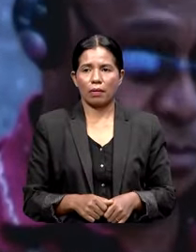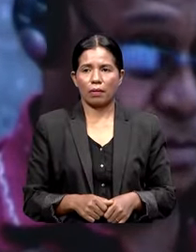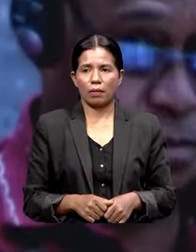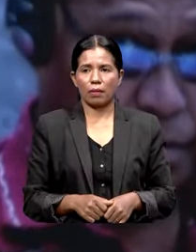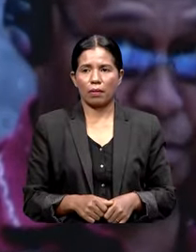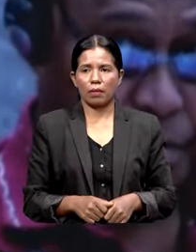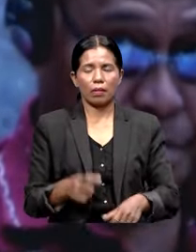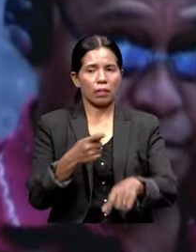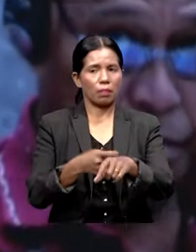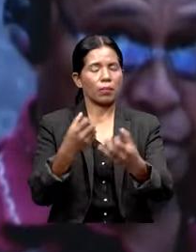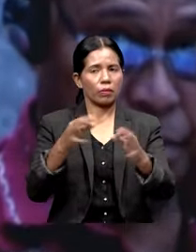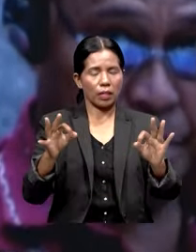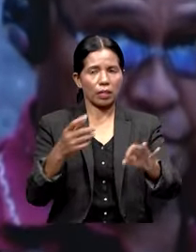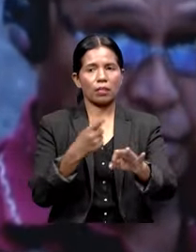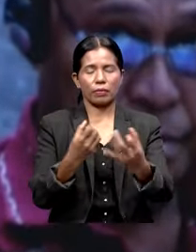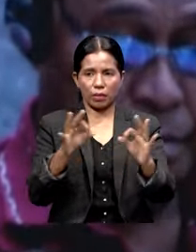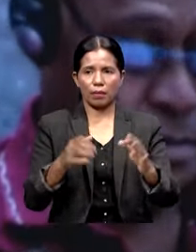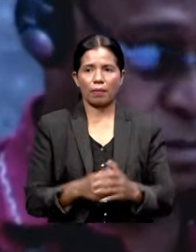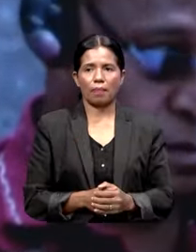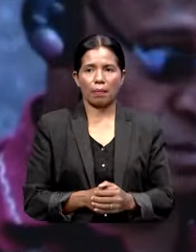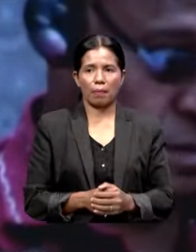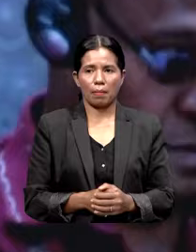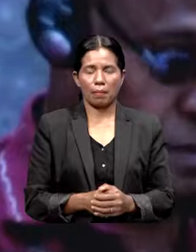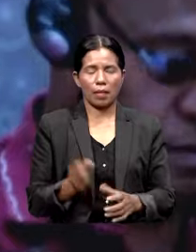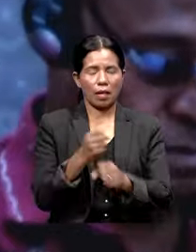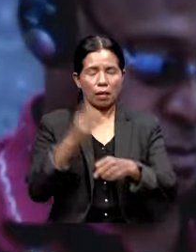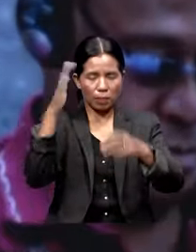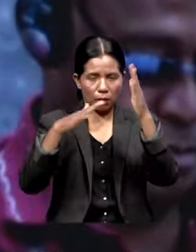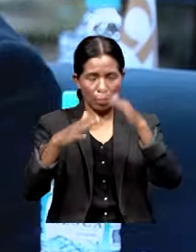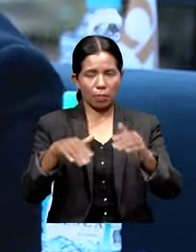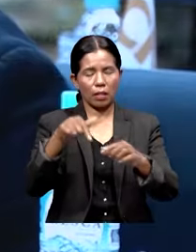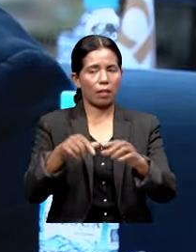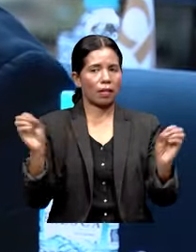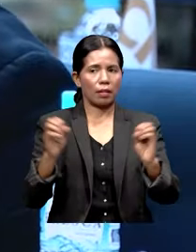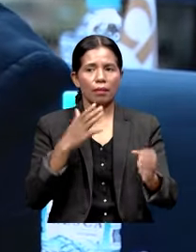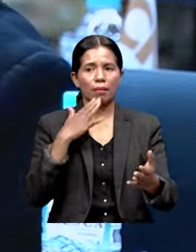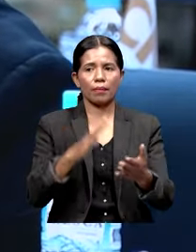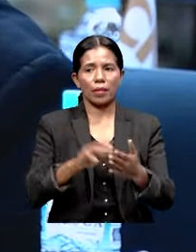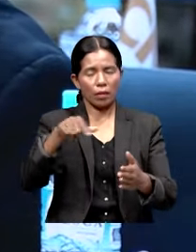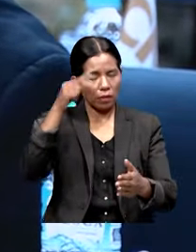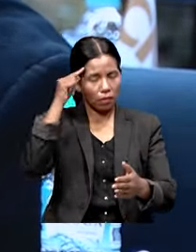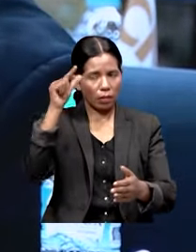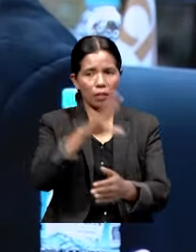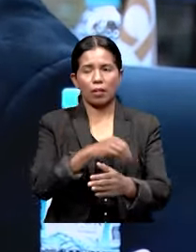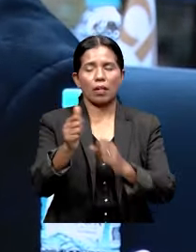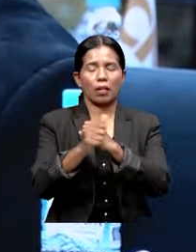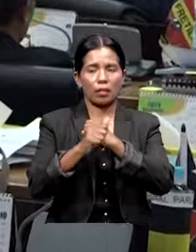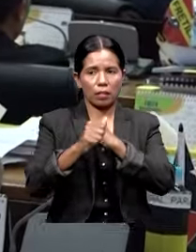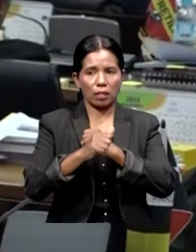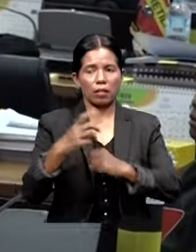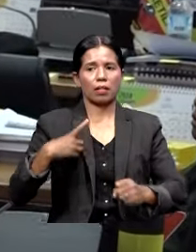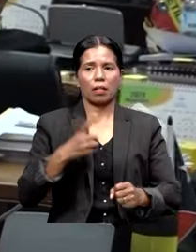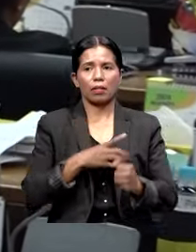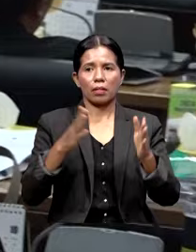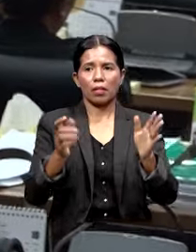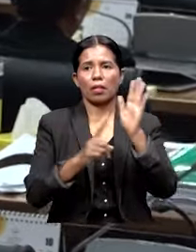Tempo roto. Baralha lá, não vamos lá um dia aqui. Mas bem, bancada governo considera a ação do de deputado Nehalo,